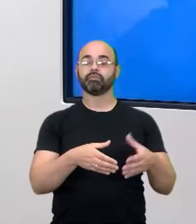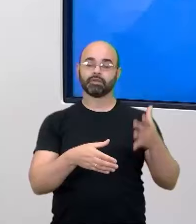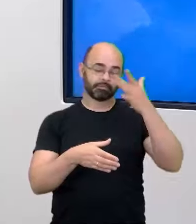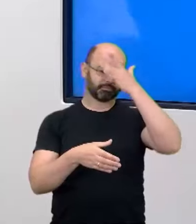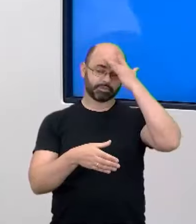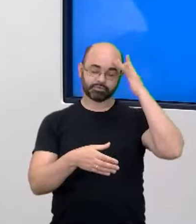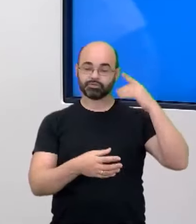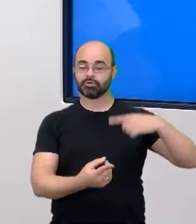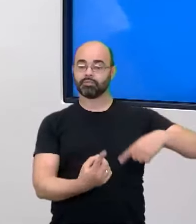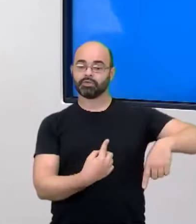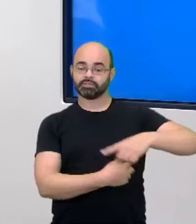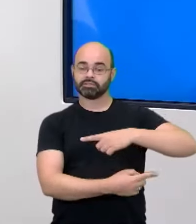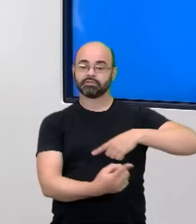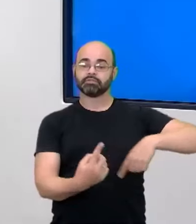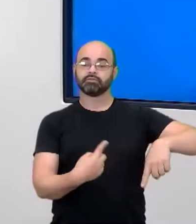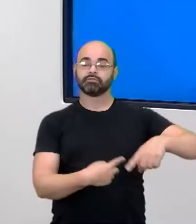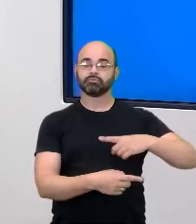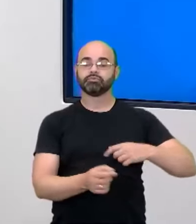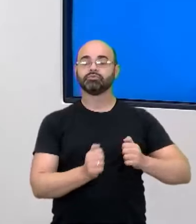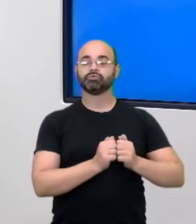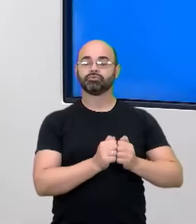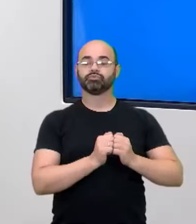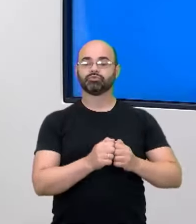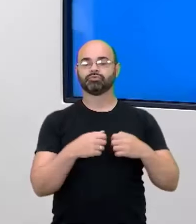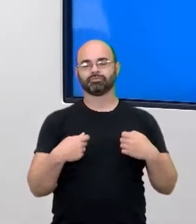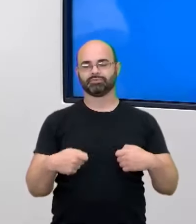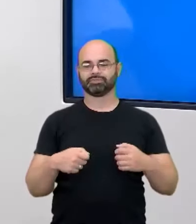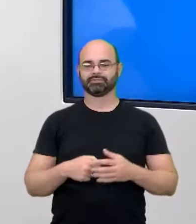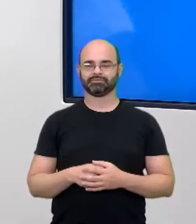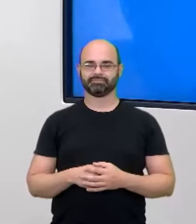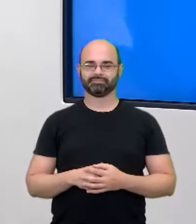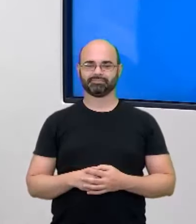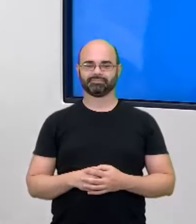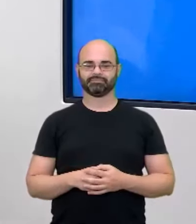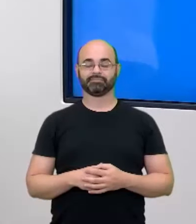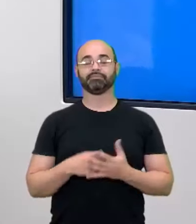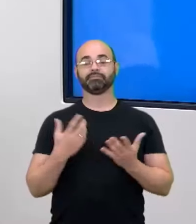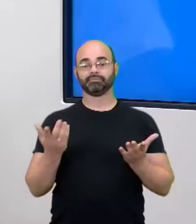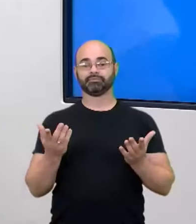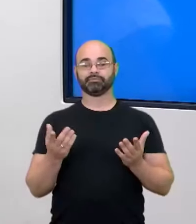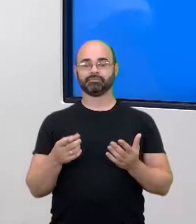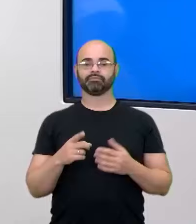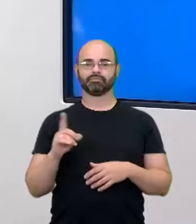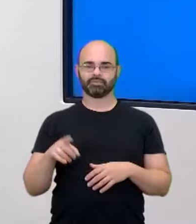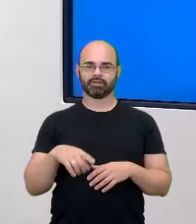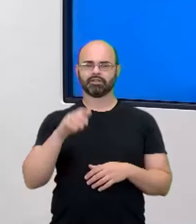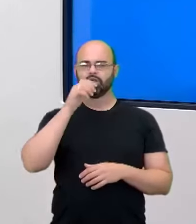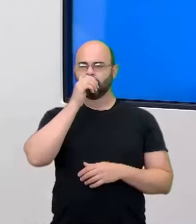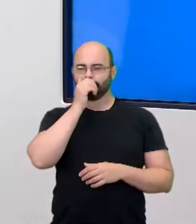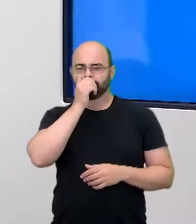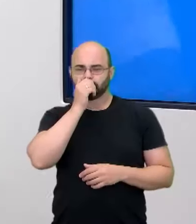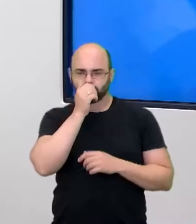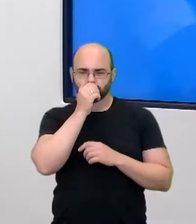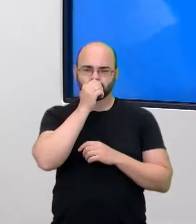e precisam permanecer juntas. Elementos aí cruciais. Nós temos o beatbox,